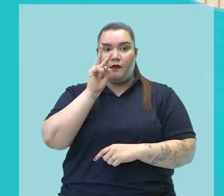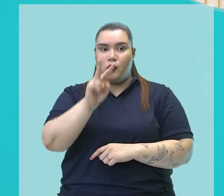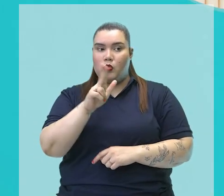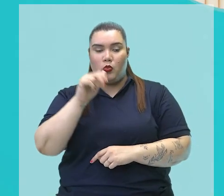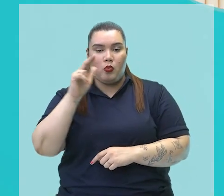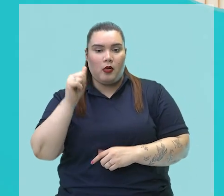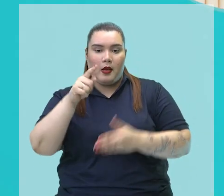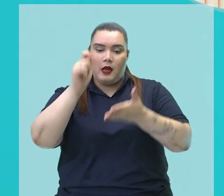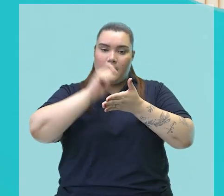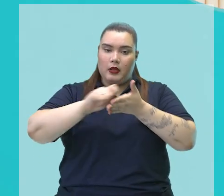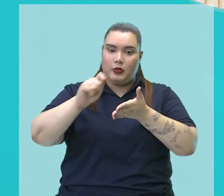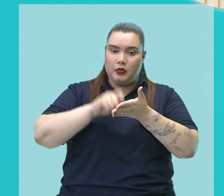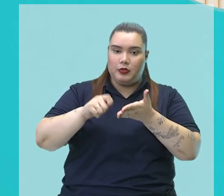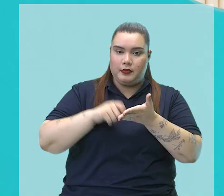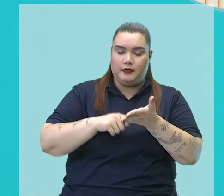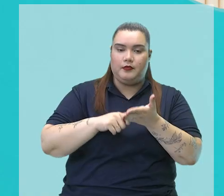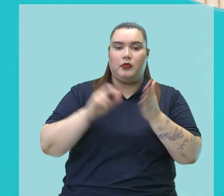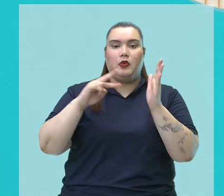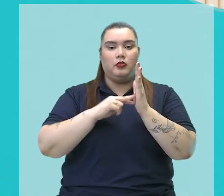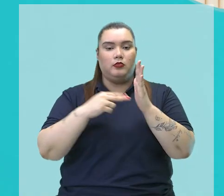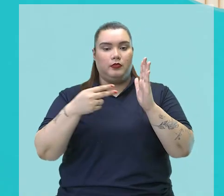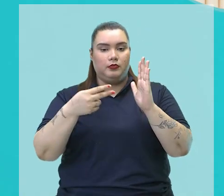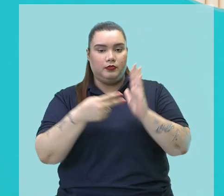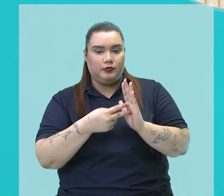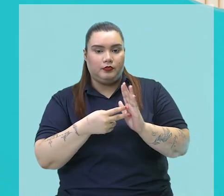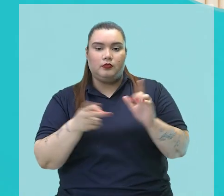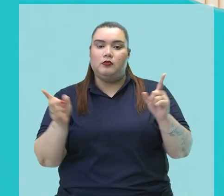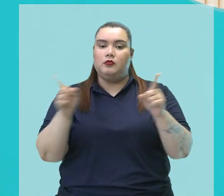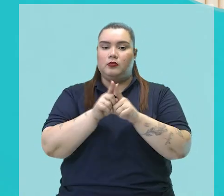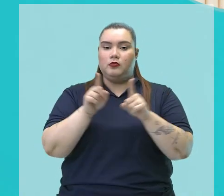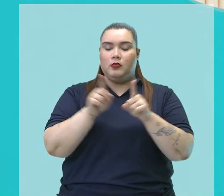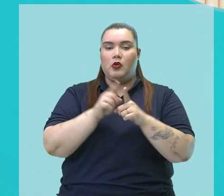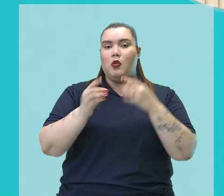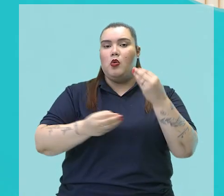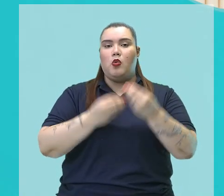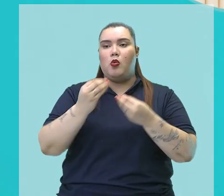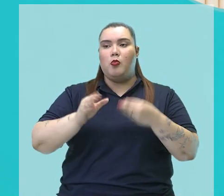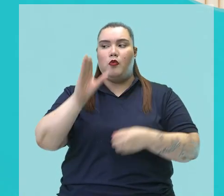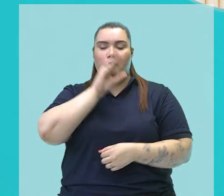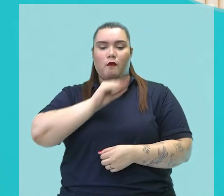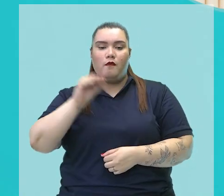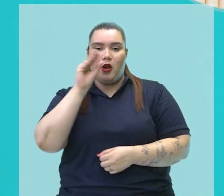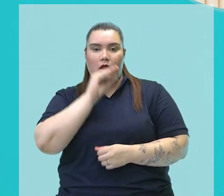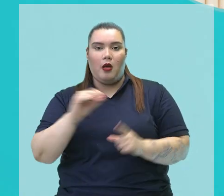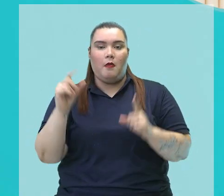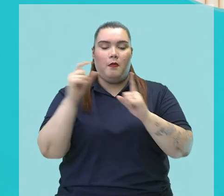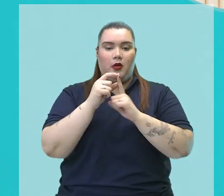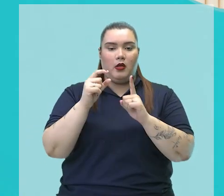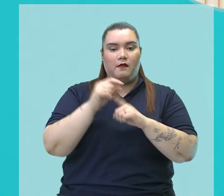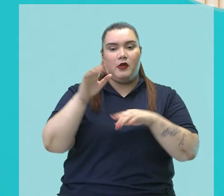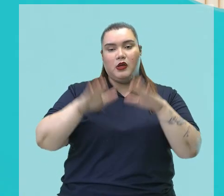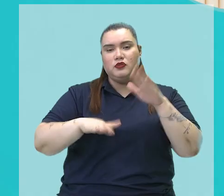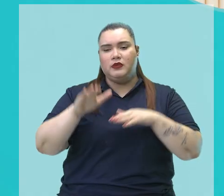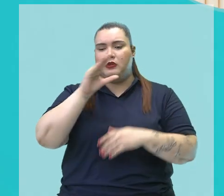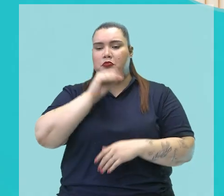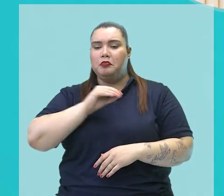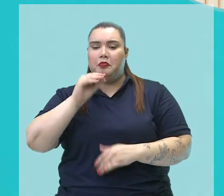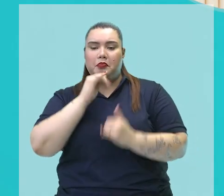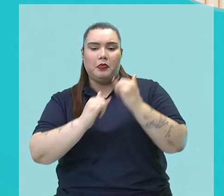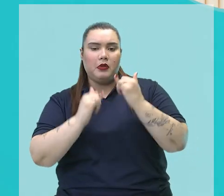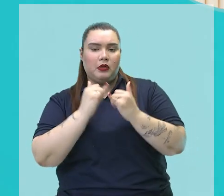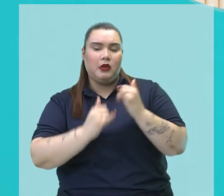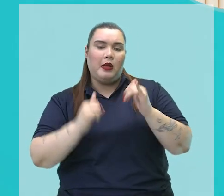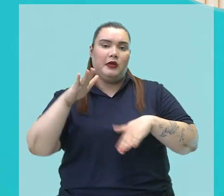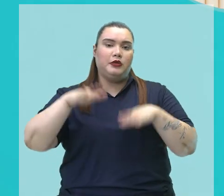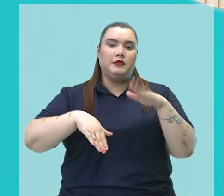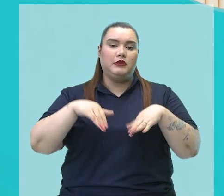vez, anotem essa palavra, o seu significado e também a pronúncia, como que essa palavra é pronunciada. Às vezes a pronúncia é parecida, às vezes é